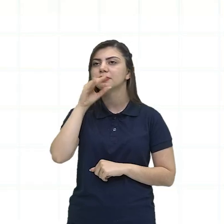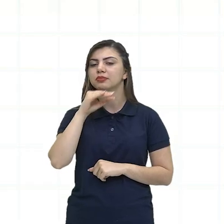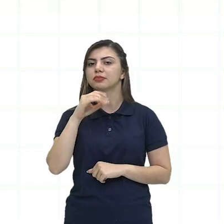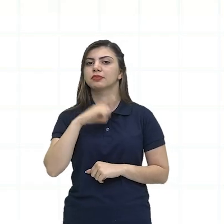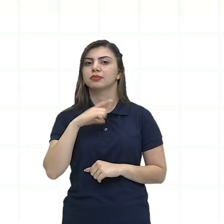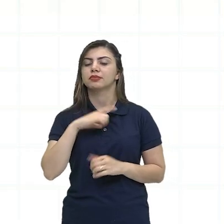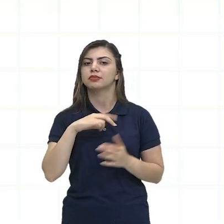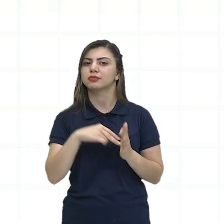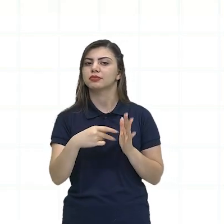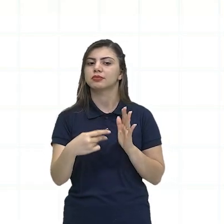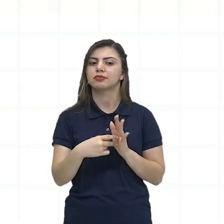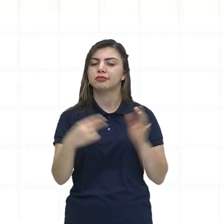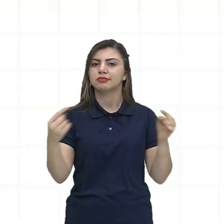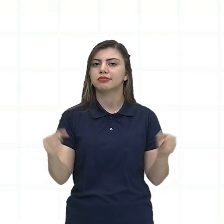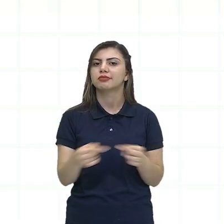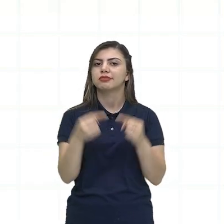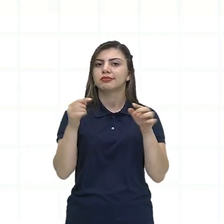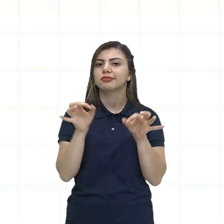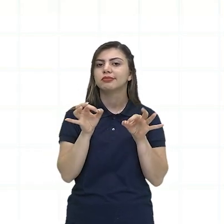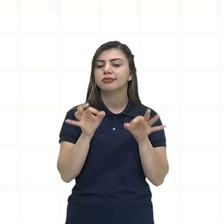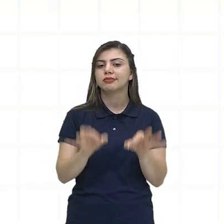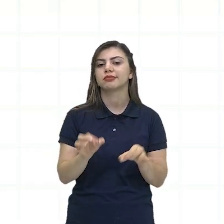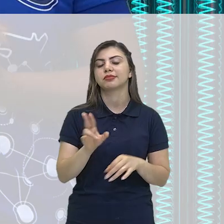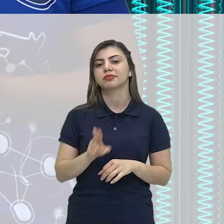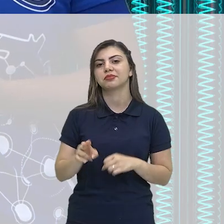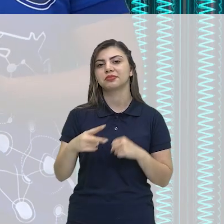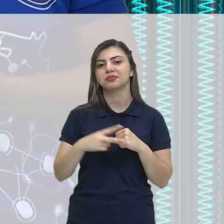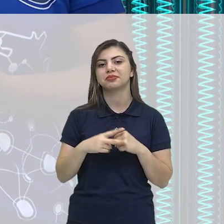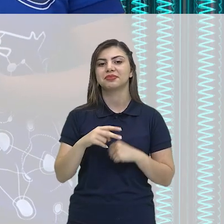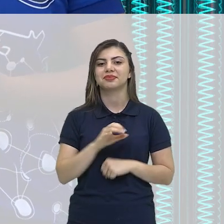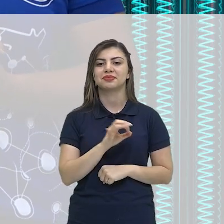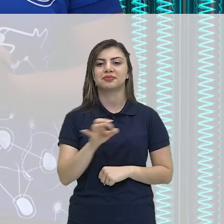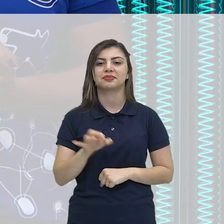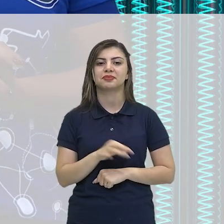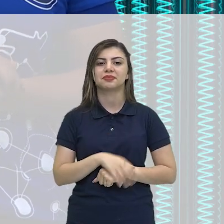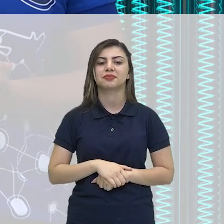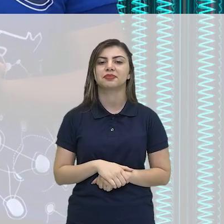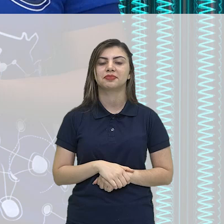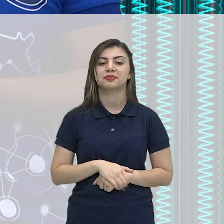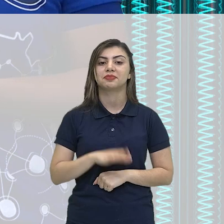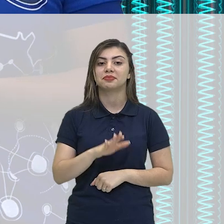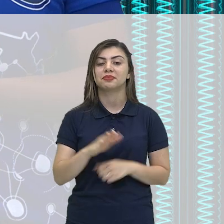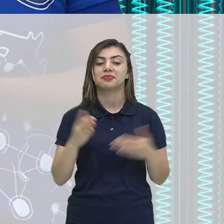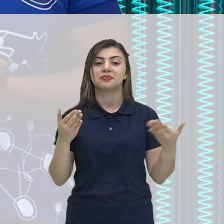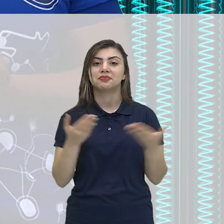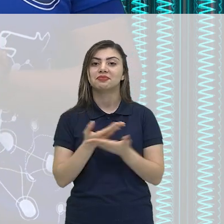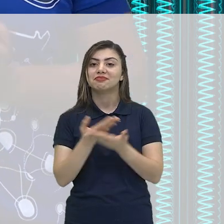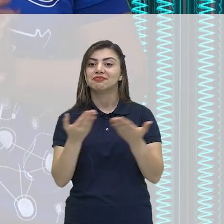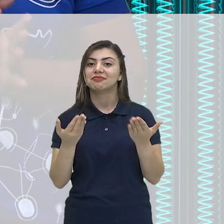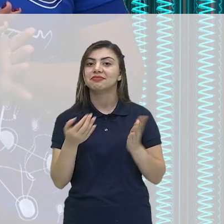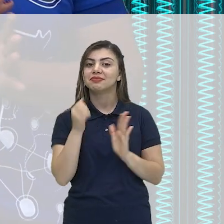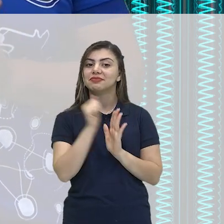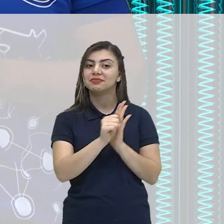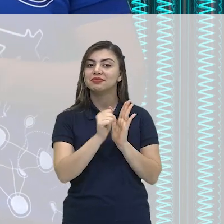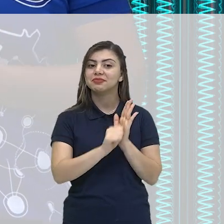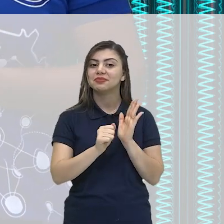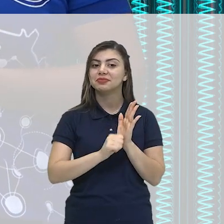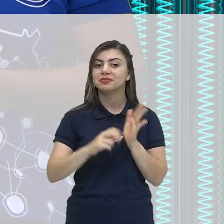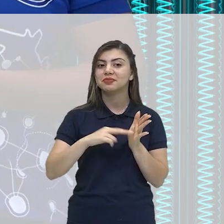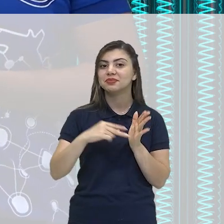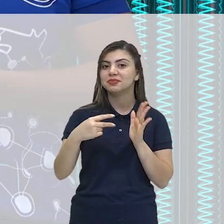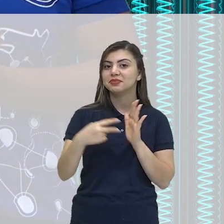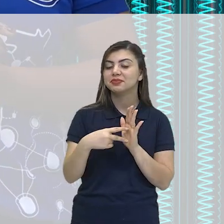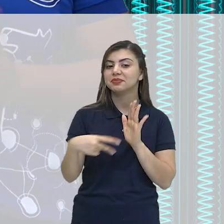Fazer frases que tenham sentido utilizando esse verbo, certo? Agora vocês vão anotar aí o